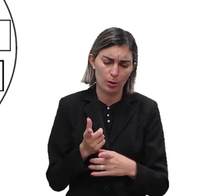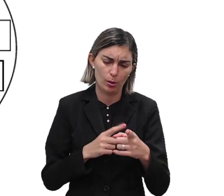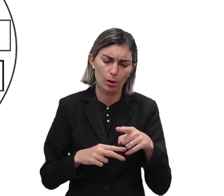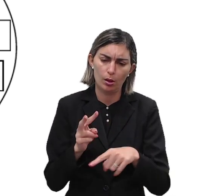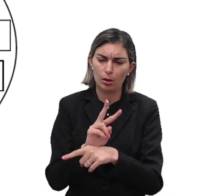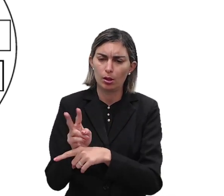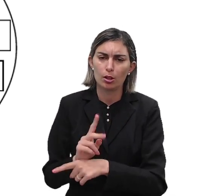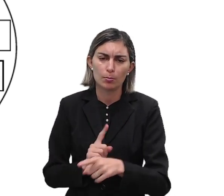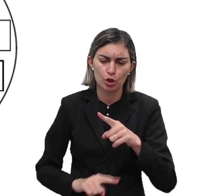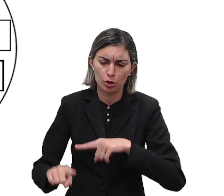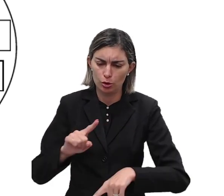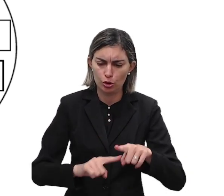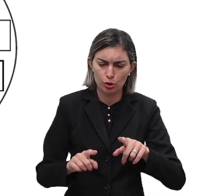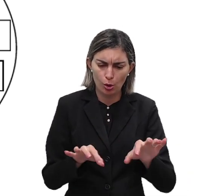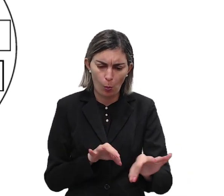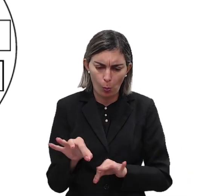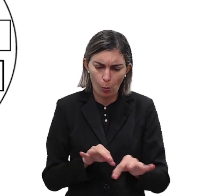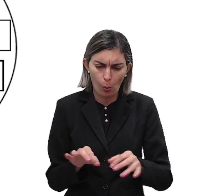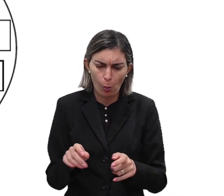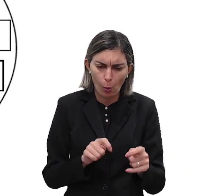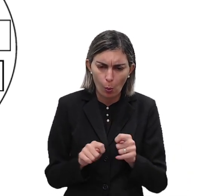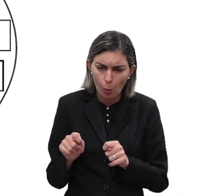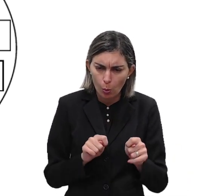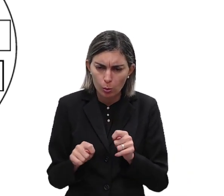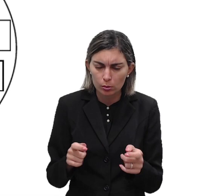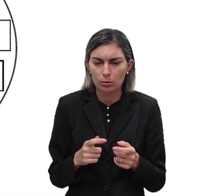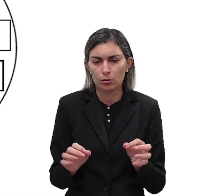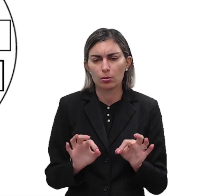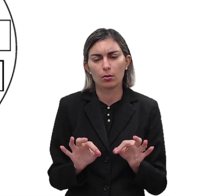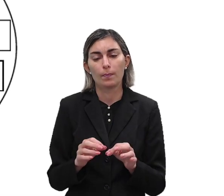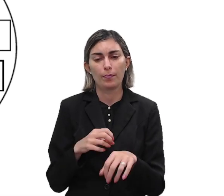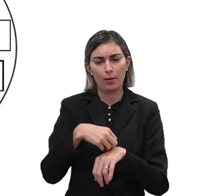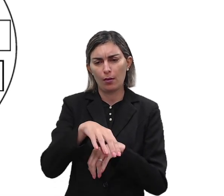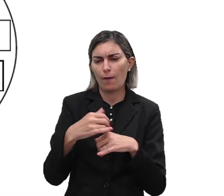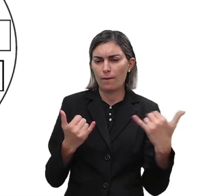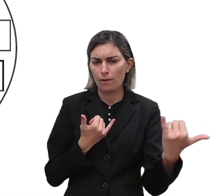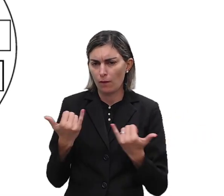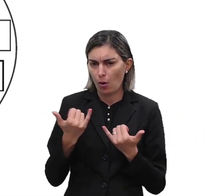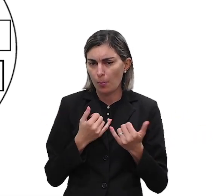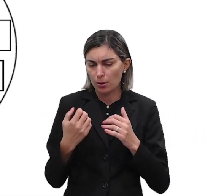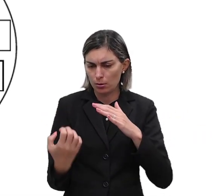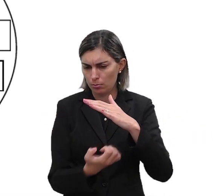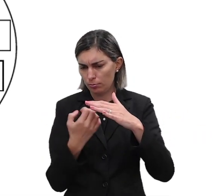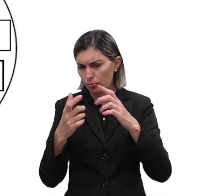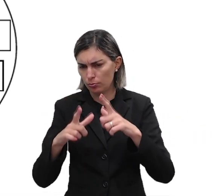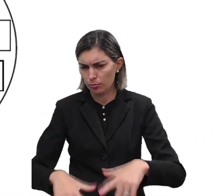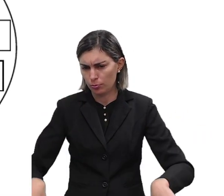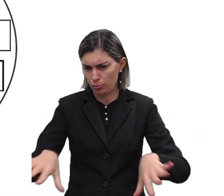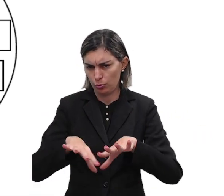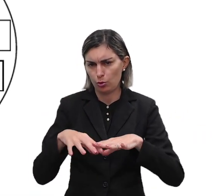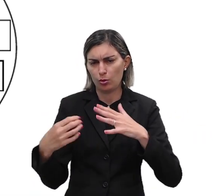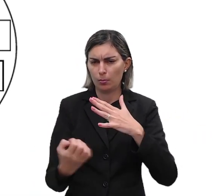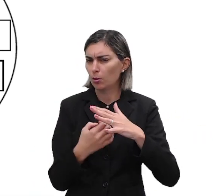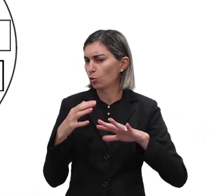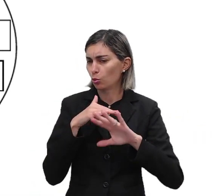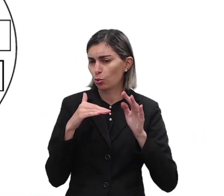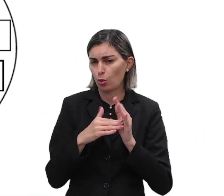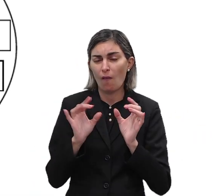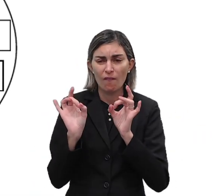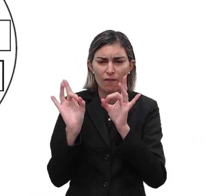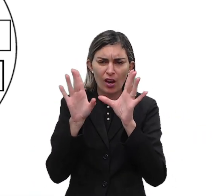administra, regula, controla e traz informações da organização inteira, Desde